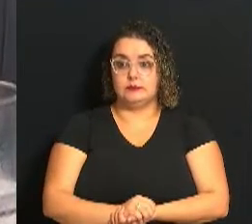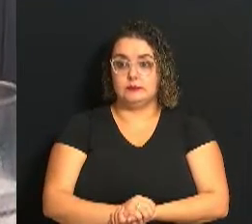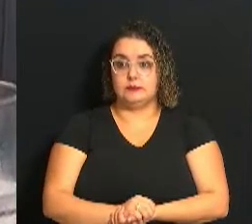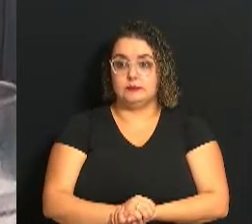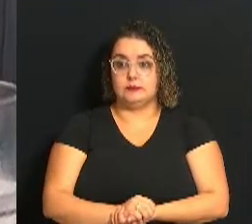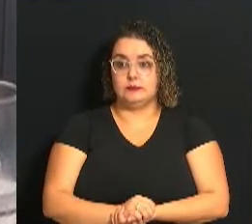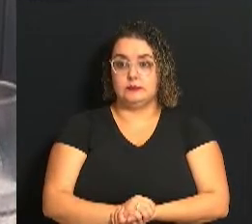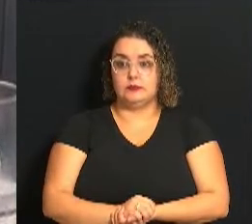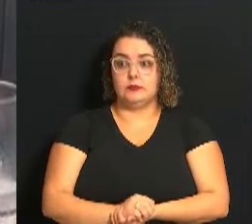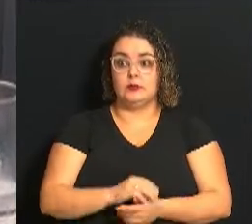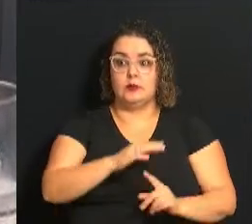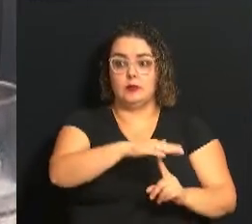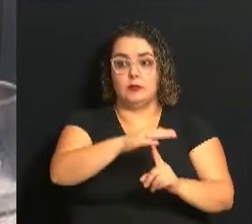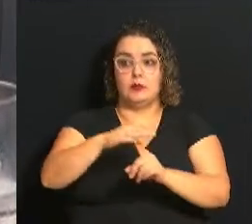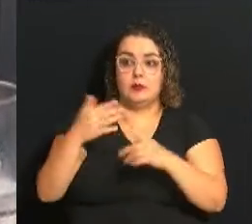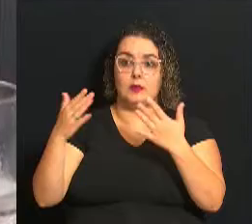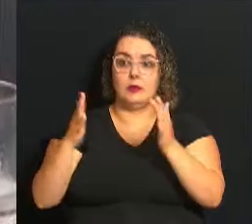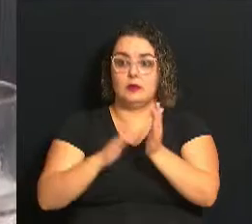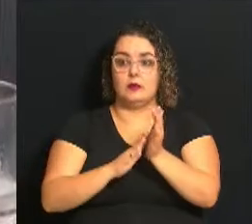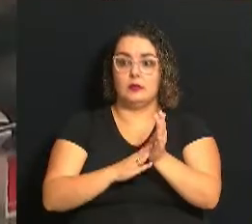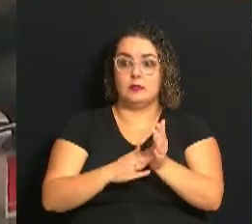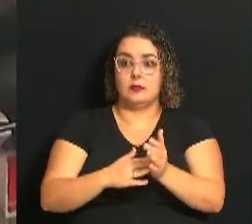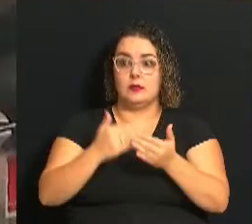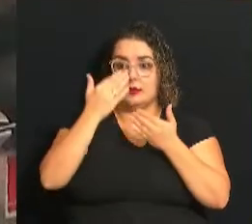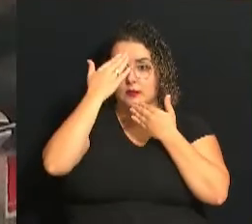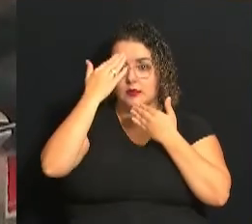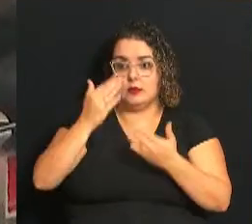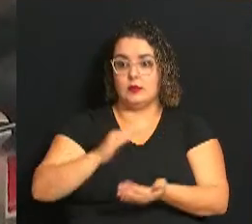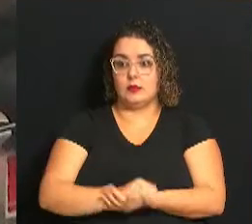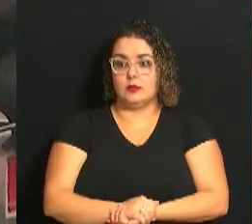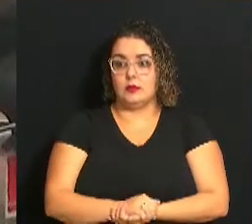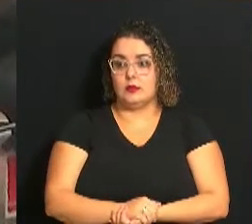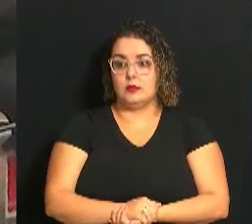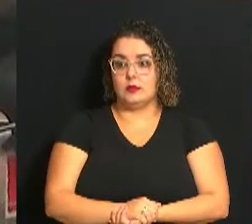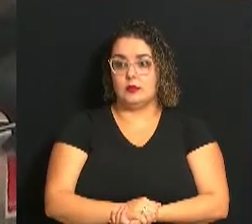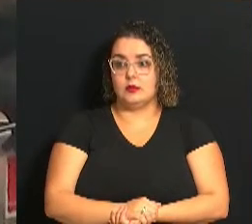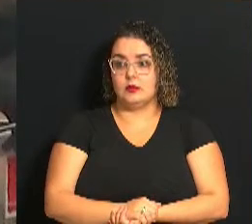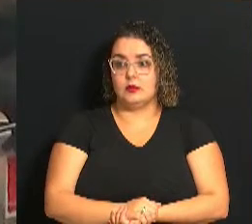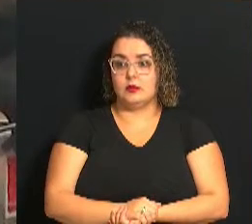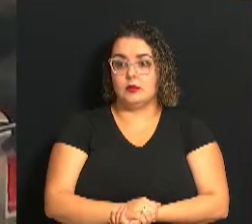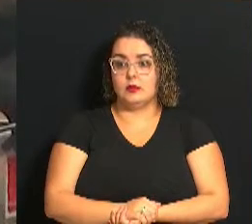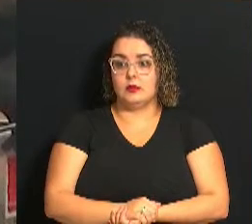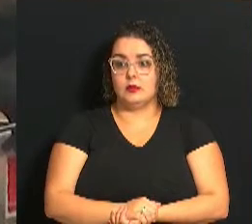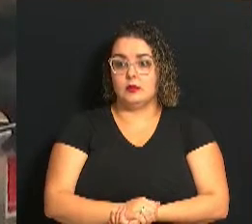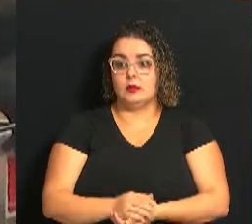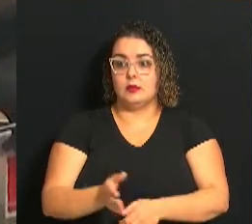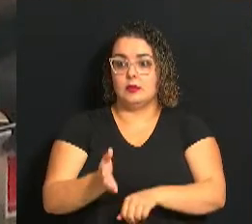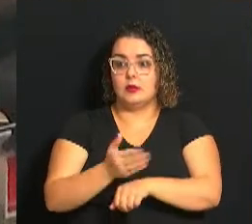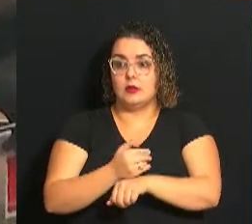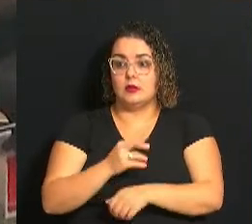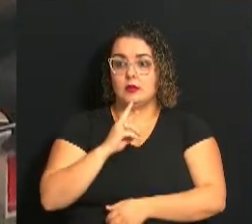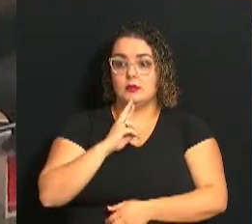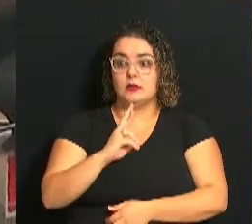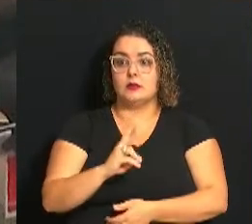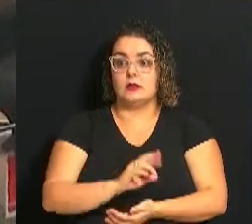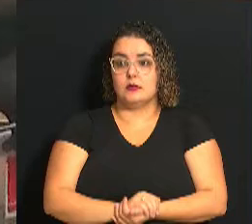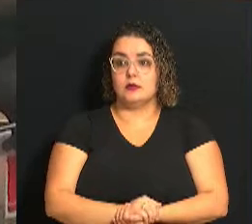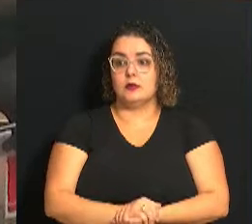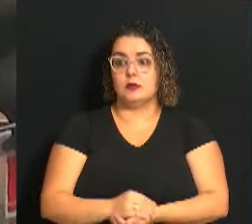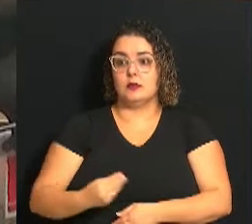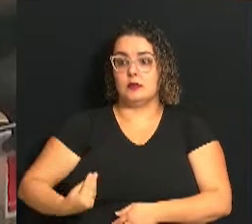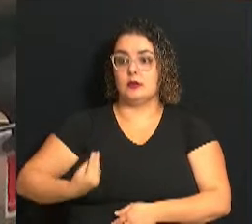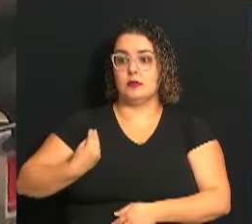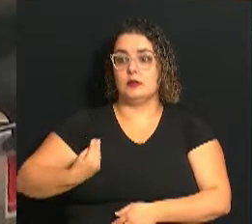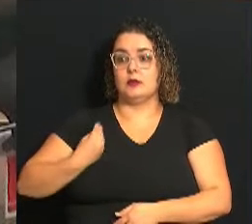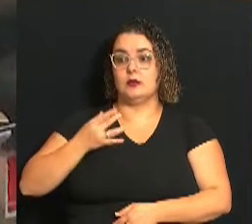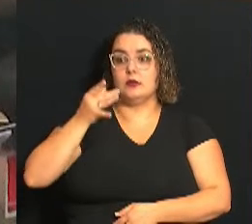ambiente. Então, parabéns, muito obrigado. Eu gostaria de abrir a palavra, antes de dar as respostas, ao público presente aqui.